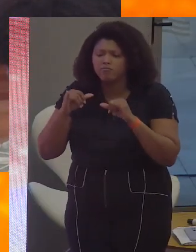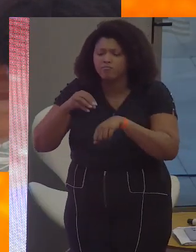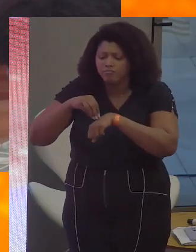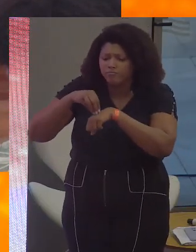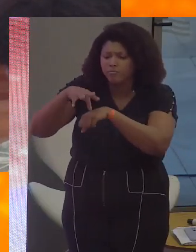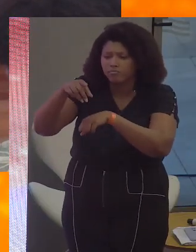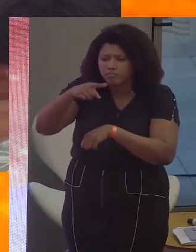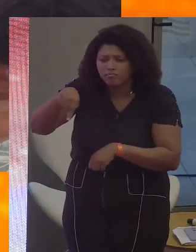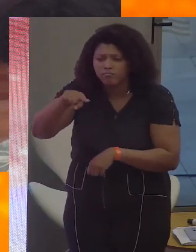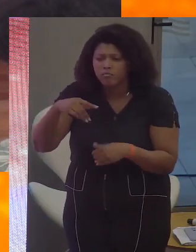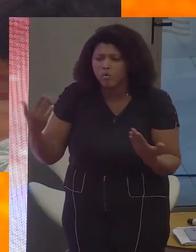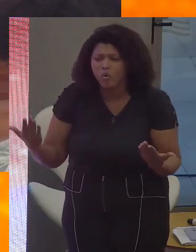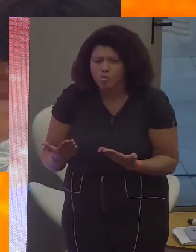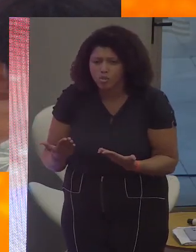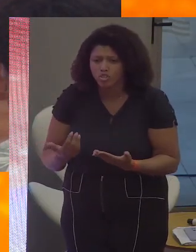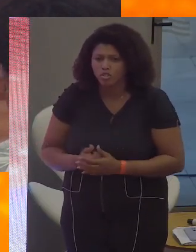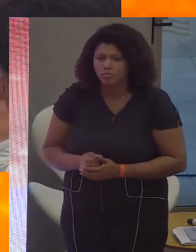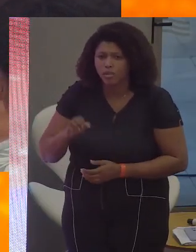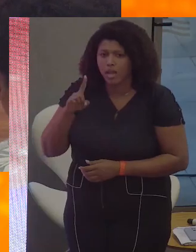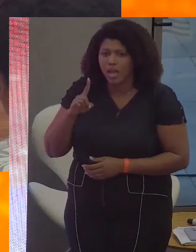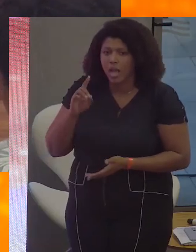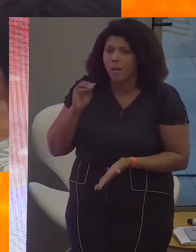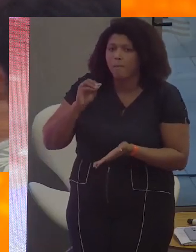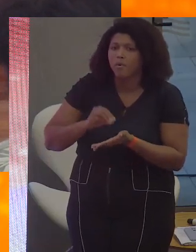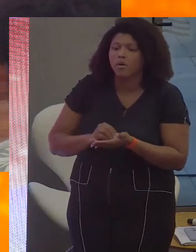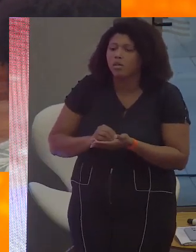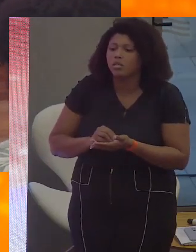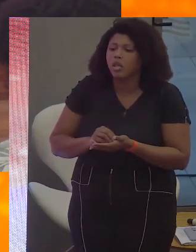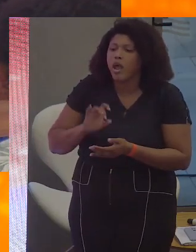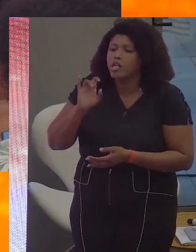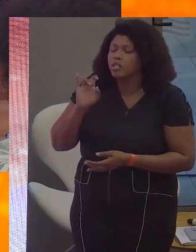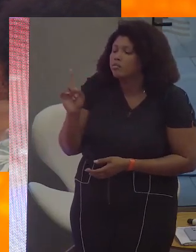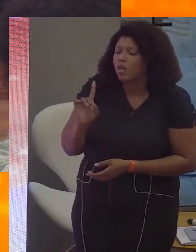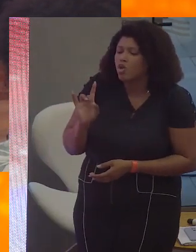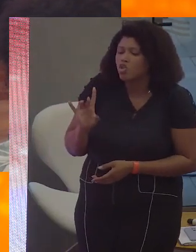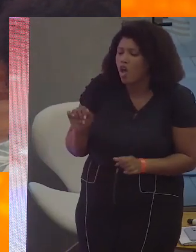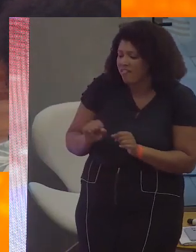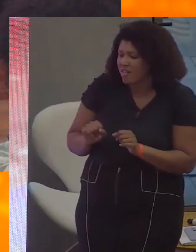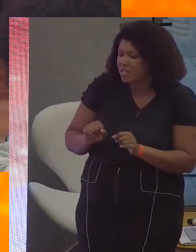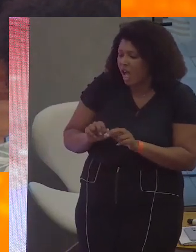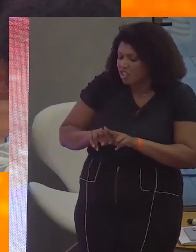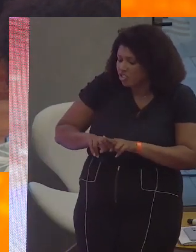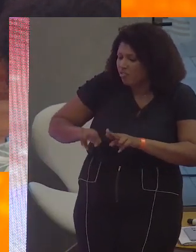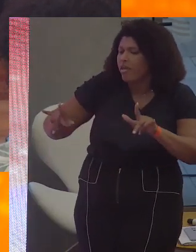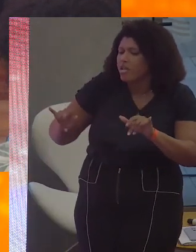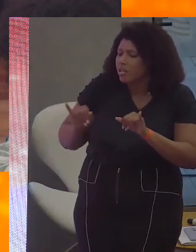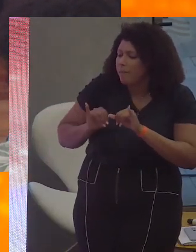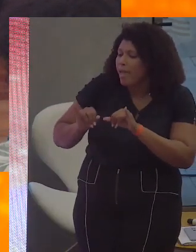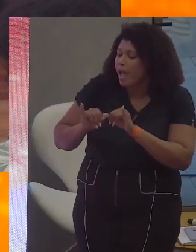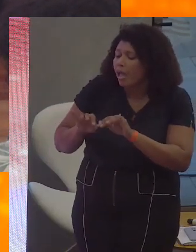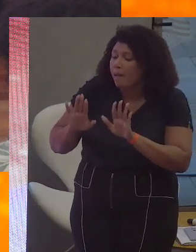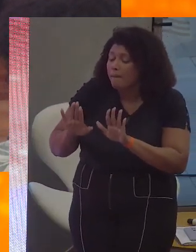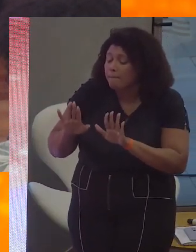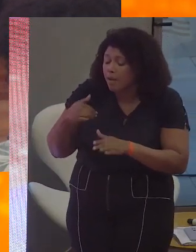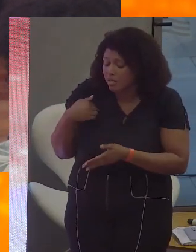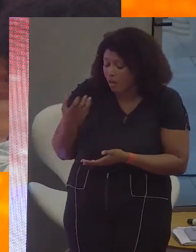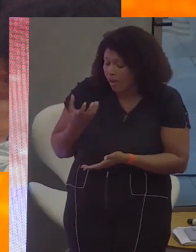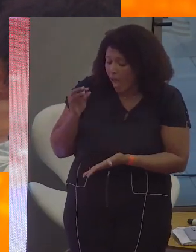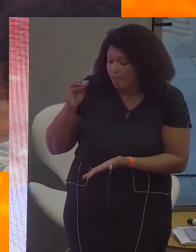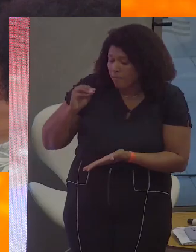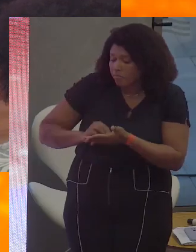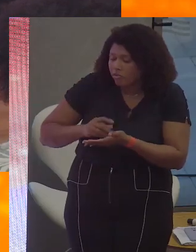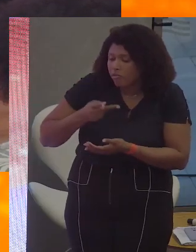colocar, não só trazer essa diferença de mercado, mas colocar principalmente uma coisa. A gente